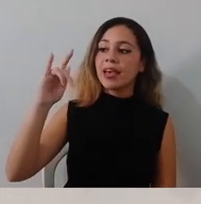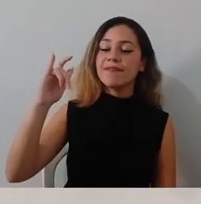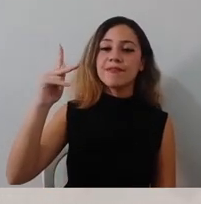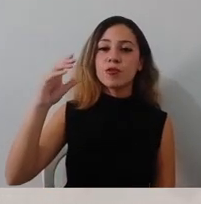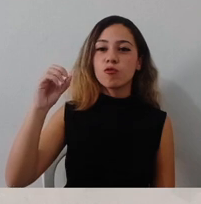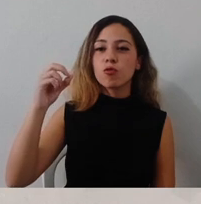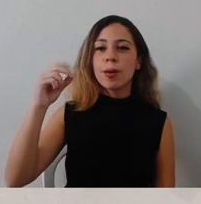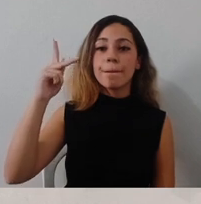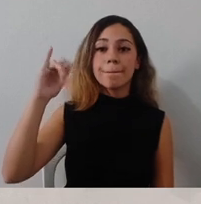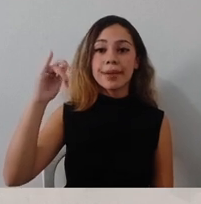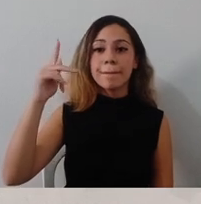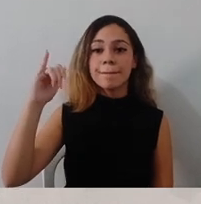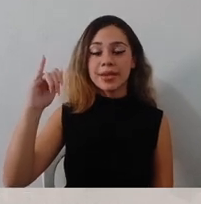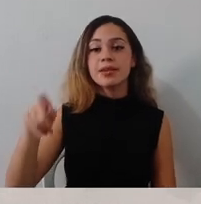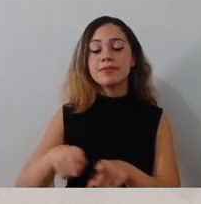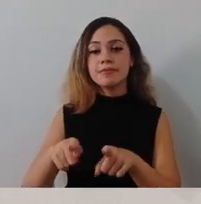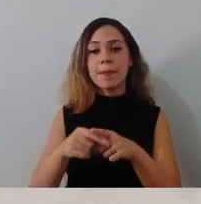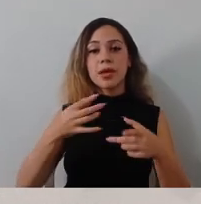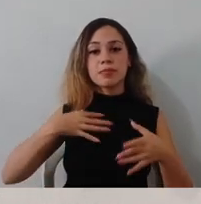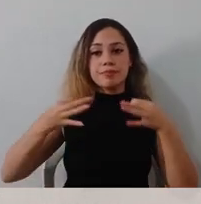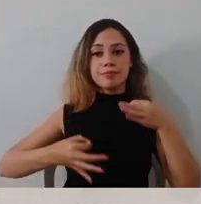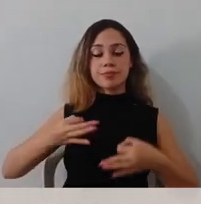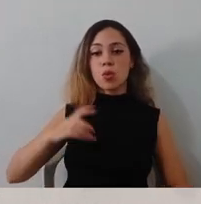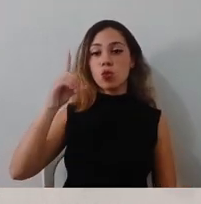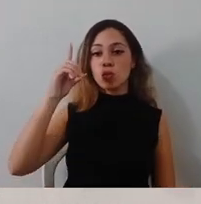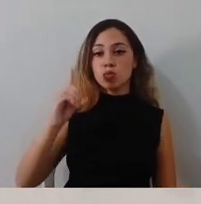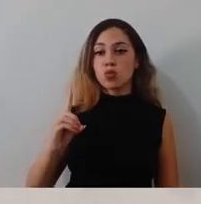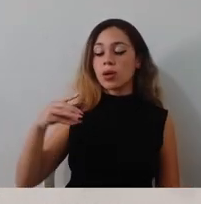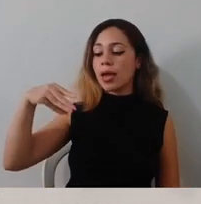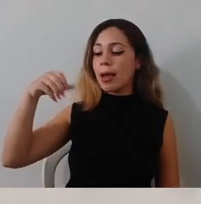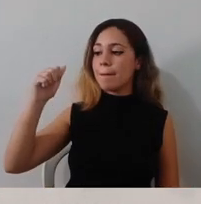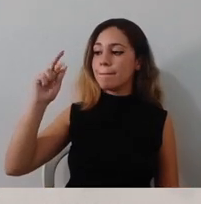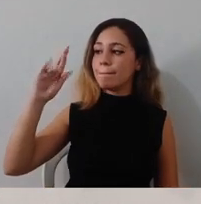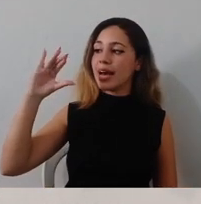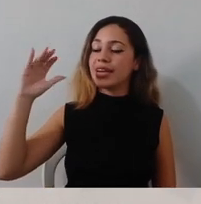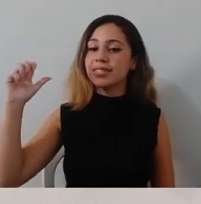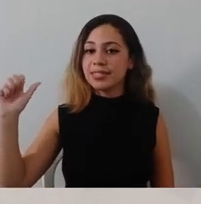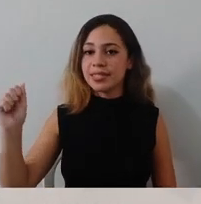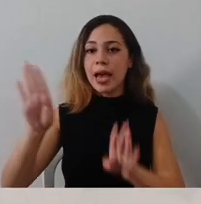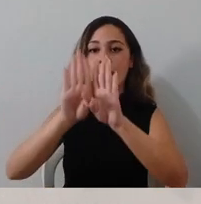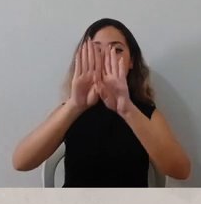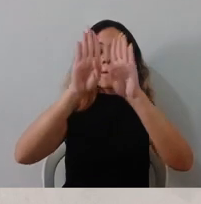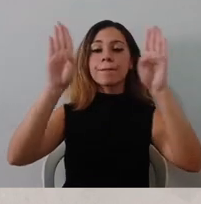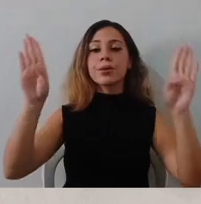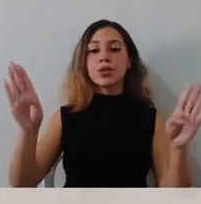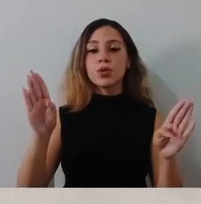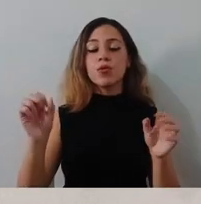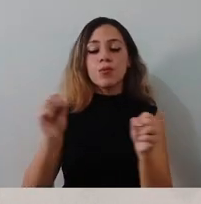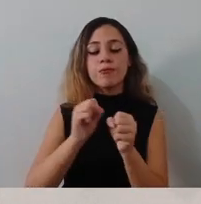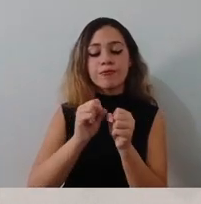Pipi. Lá é a diretora e juíza, a doutora Márcia Vidal, que abriu as portas